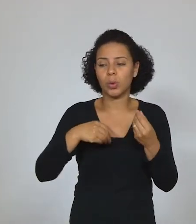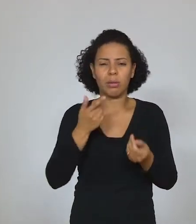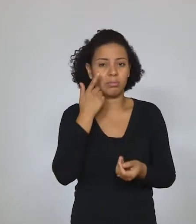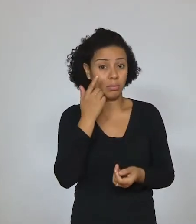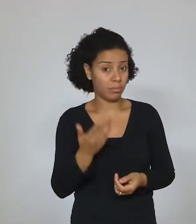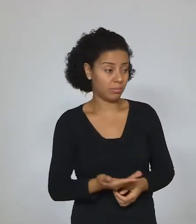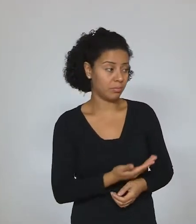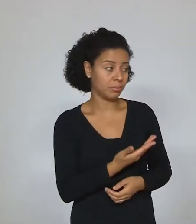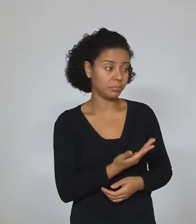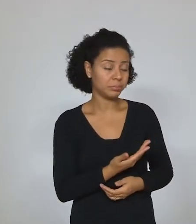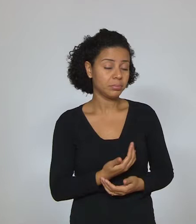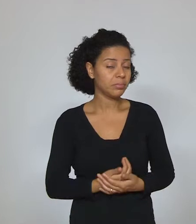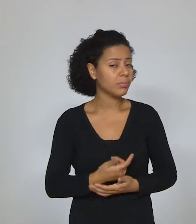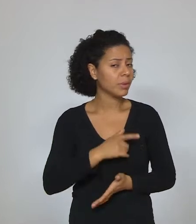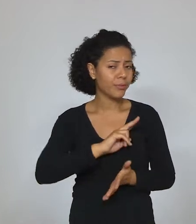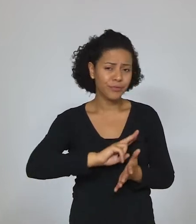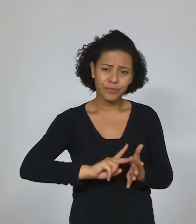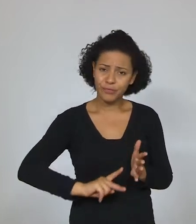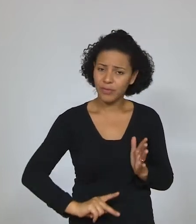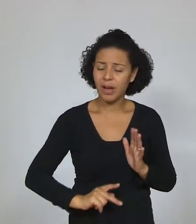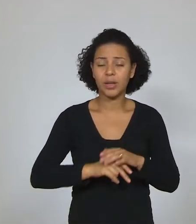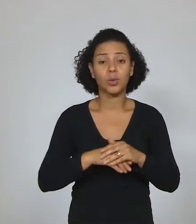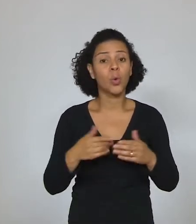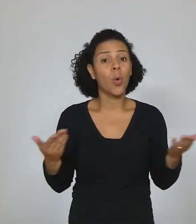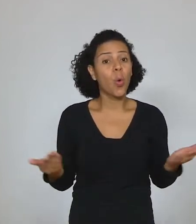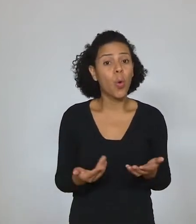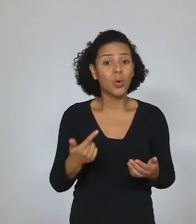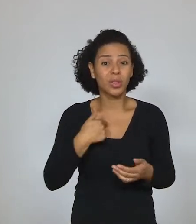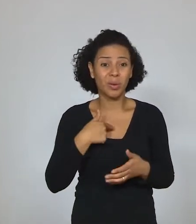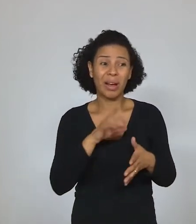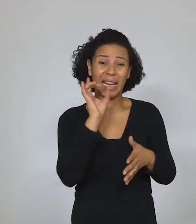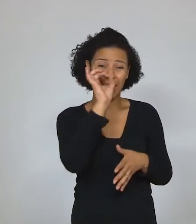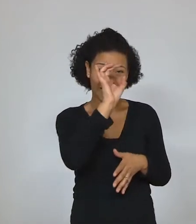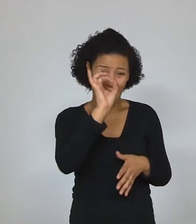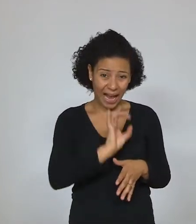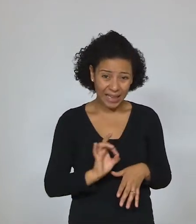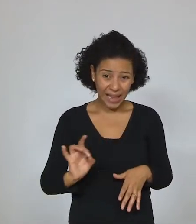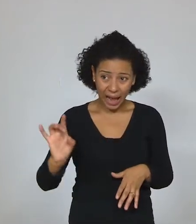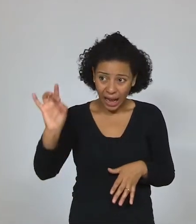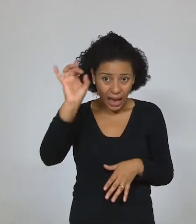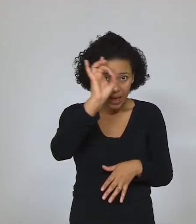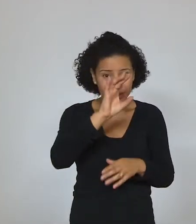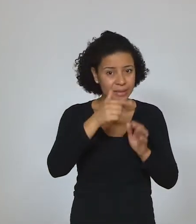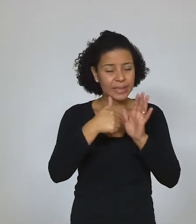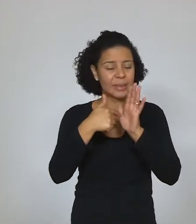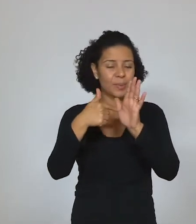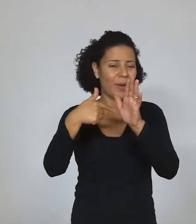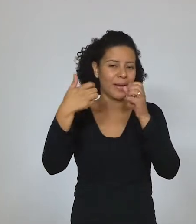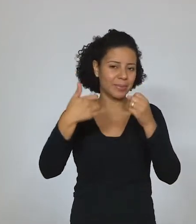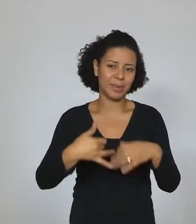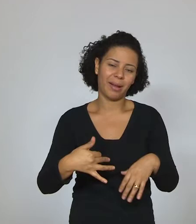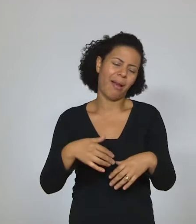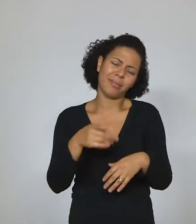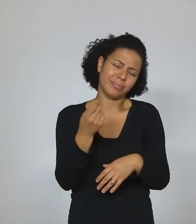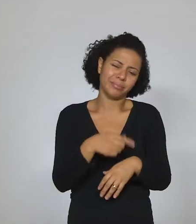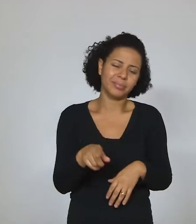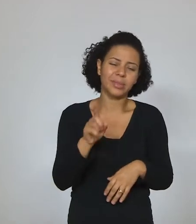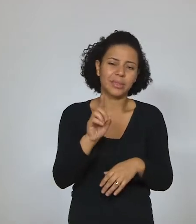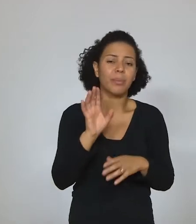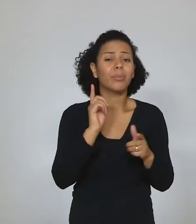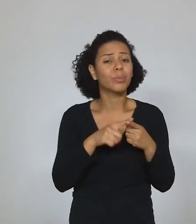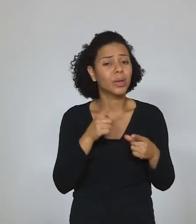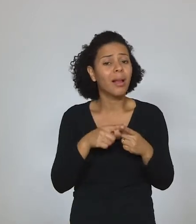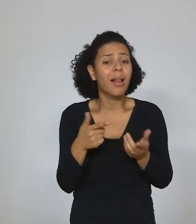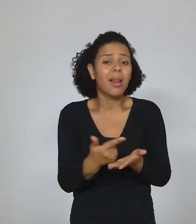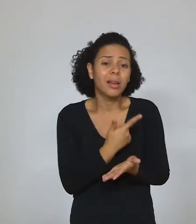vocês. Na minha aula hoje, a minha intenção não é explicar cada um deles, afinal são vários métodos e eles estão muito bem descritos no seu material